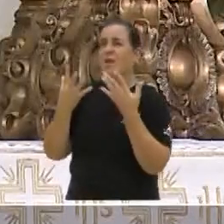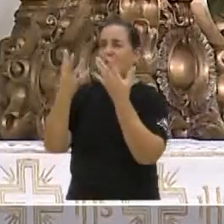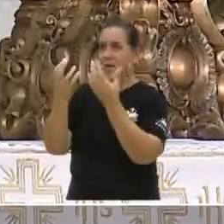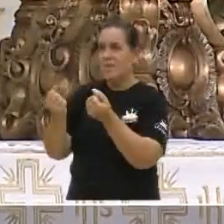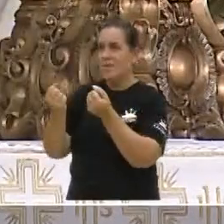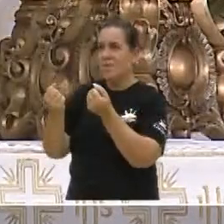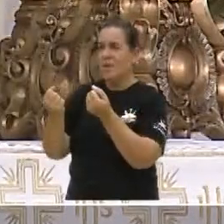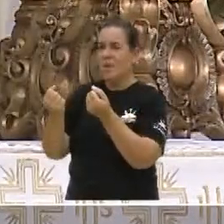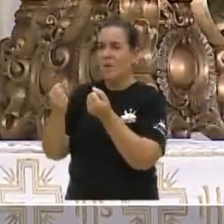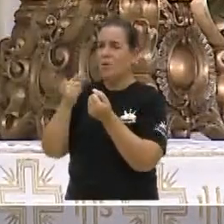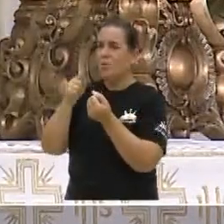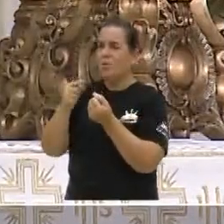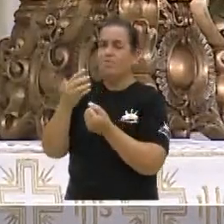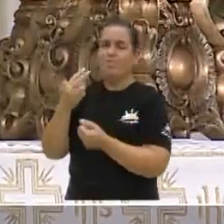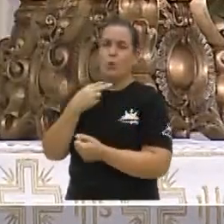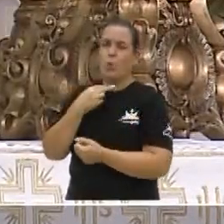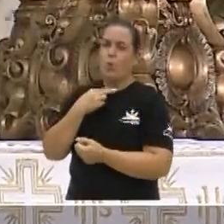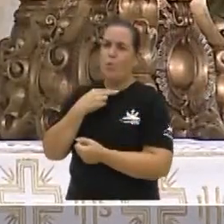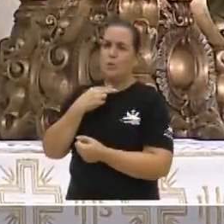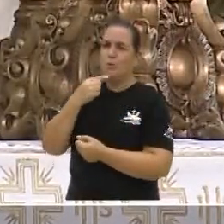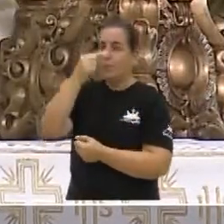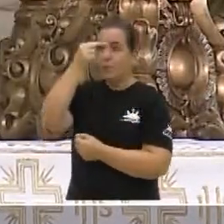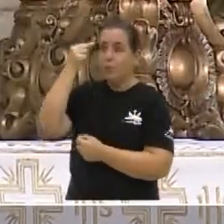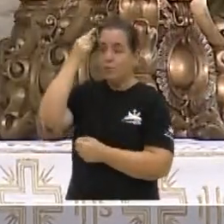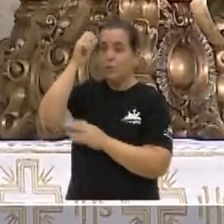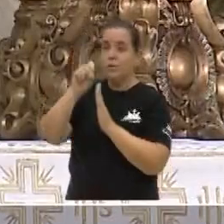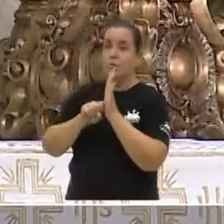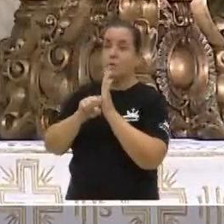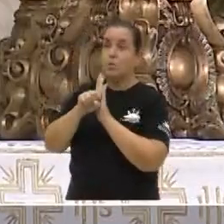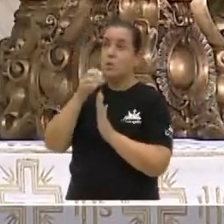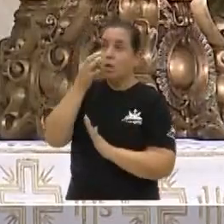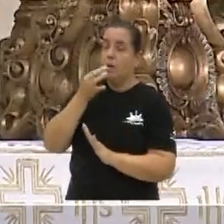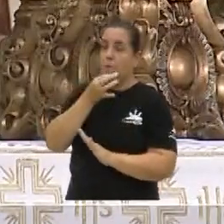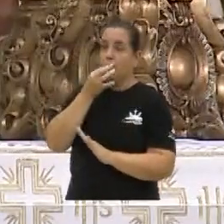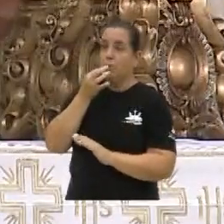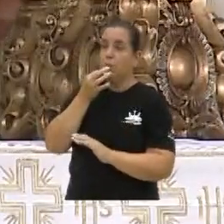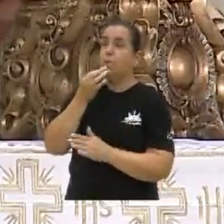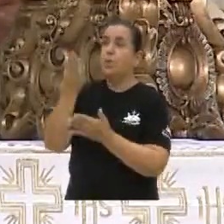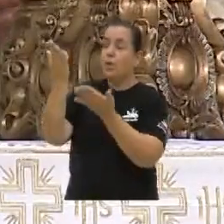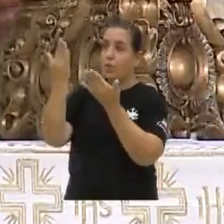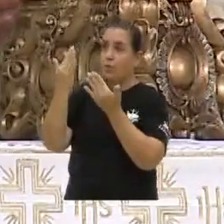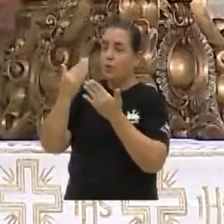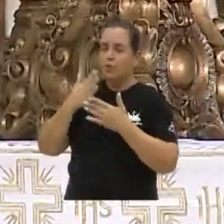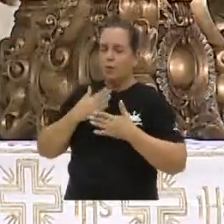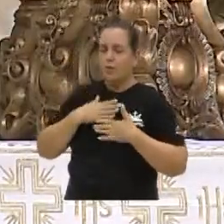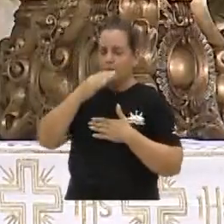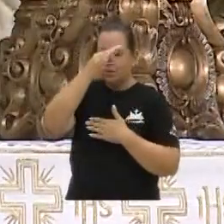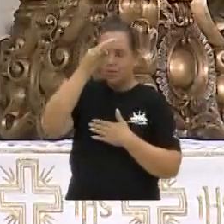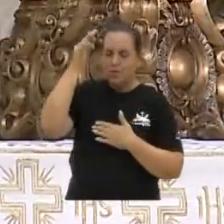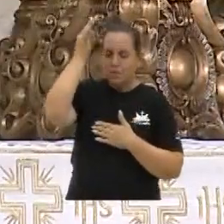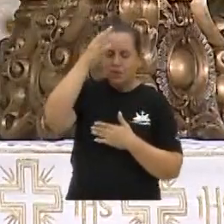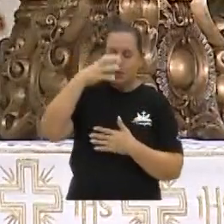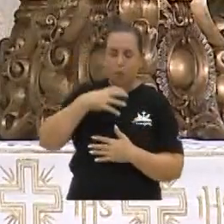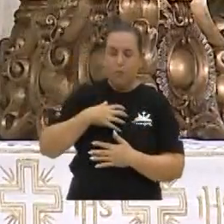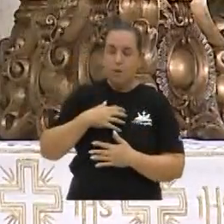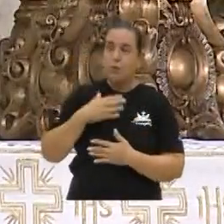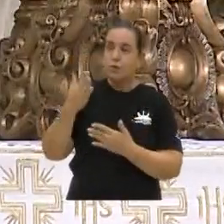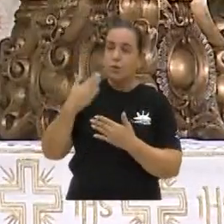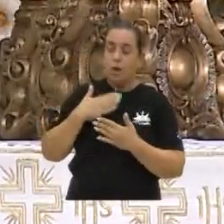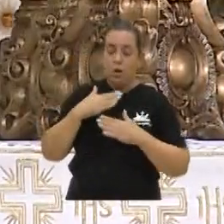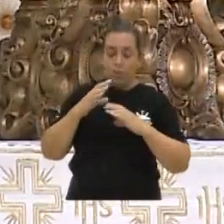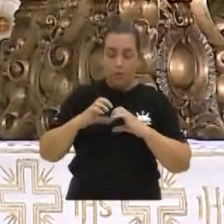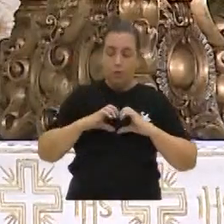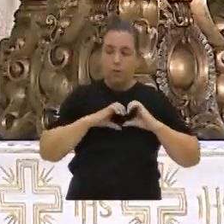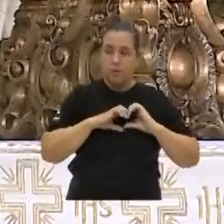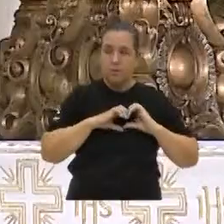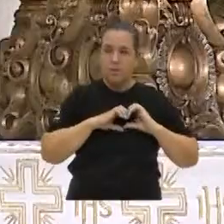não posso receber-vos agora no Santíssimo Sacramento, vinde ao menos espiritualmente